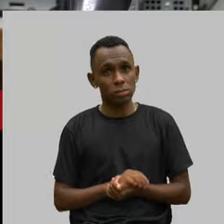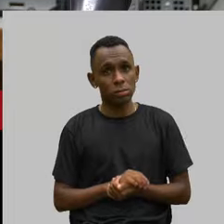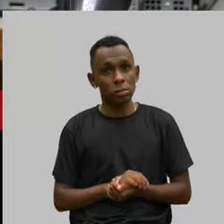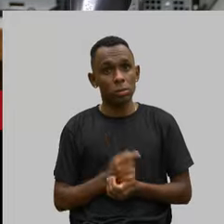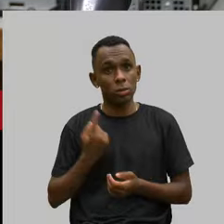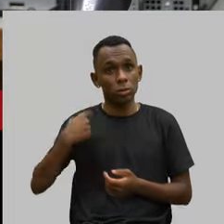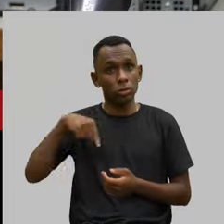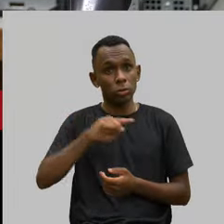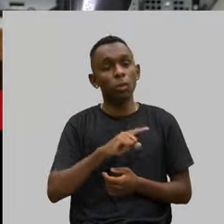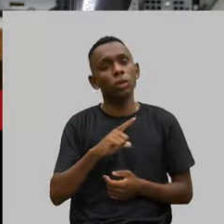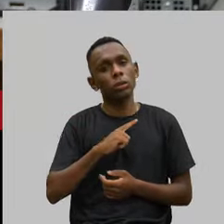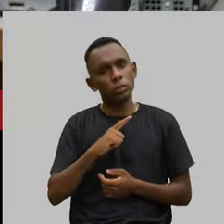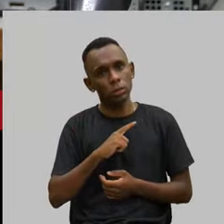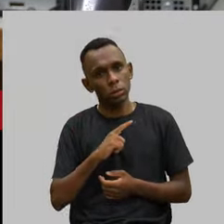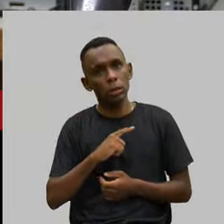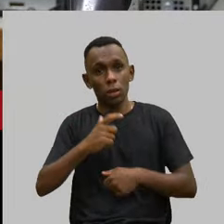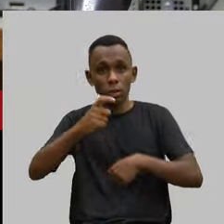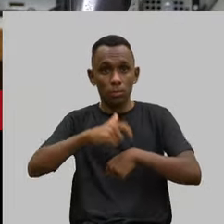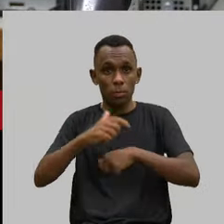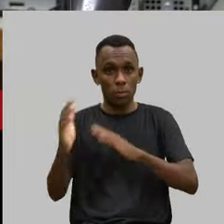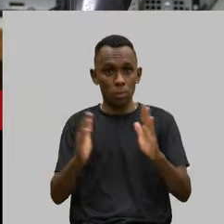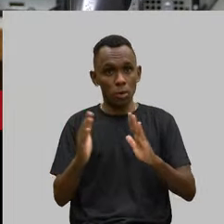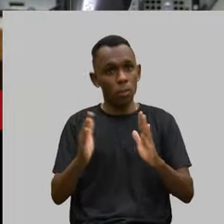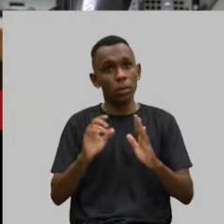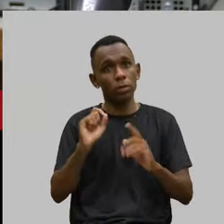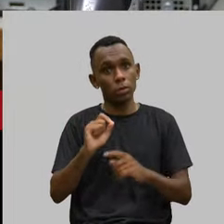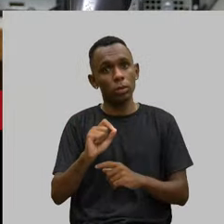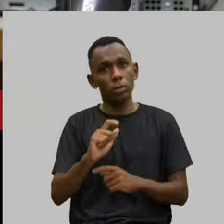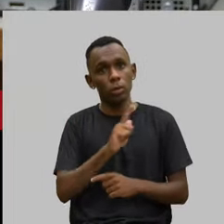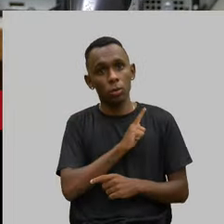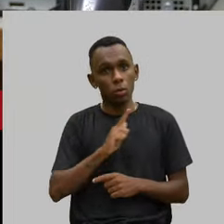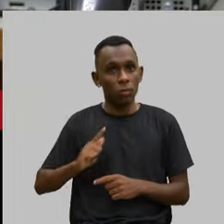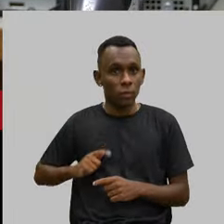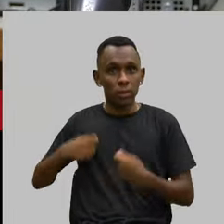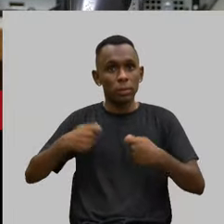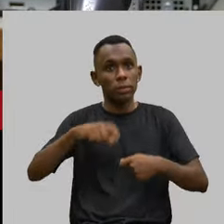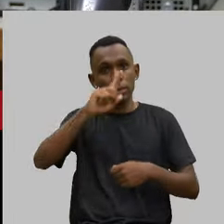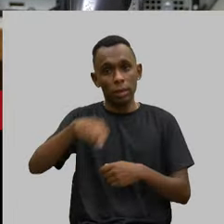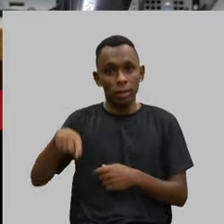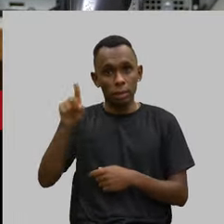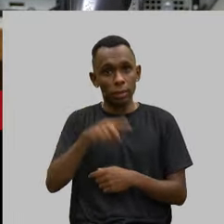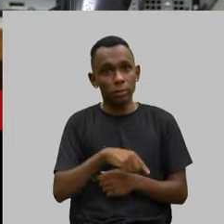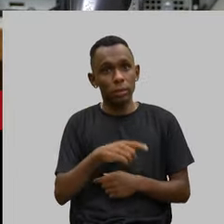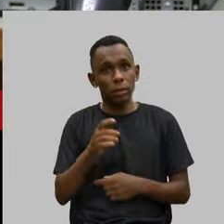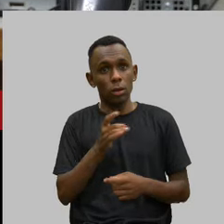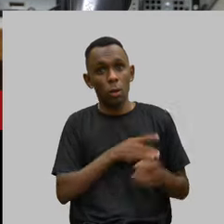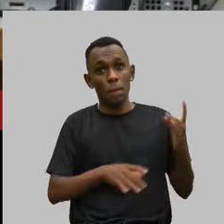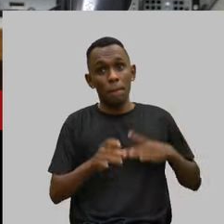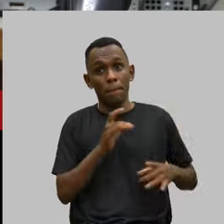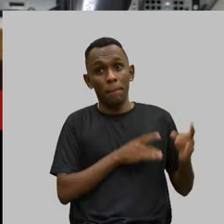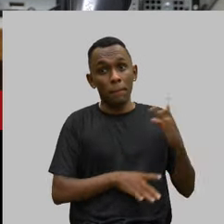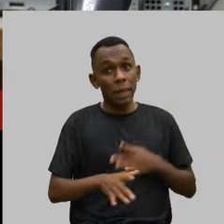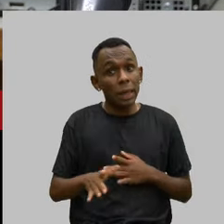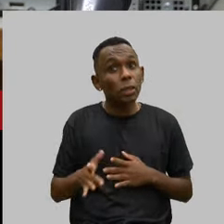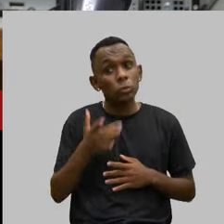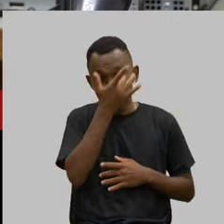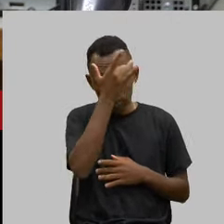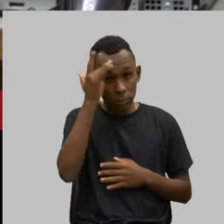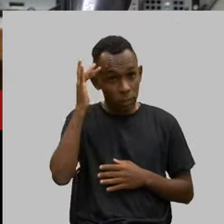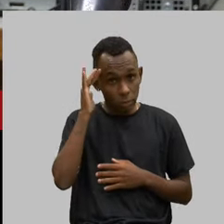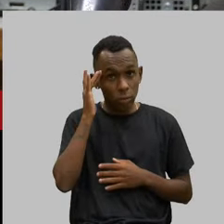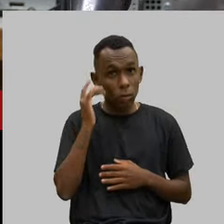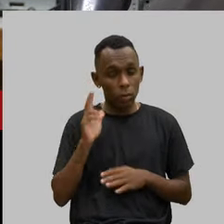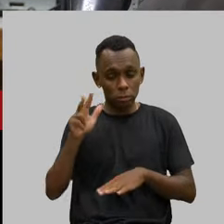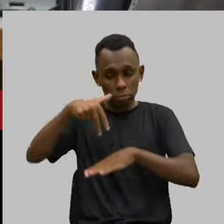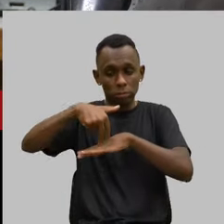nós temos aqui eu sei que o momento não é muito favorável tanto é que o governador tá tendo que cancelar a agenda por medo de povo por medo de servidor público